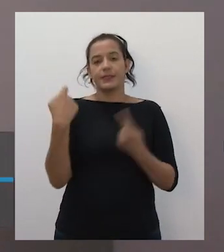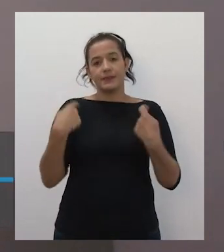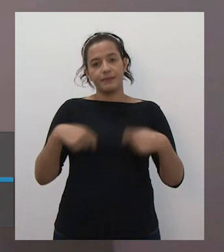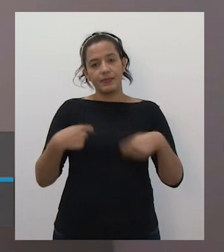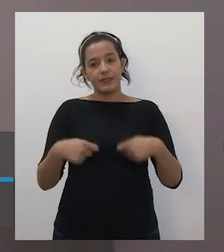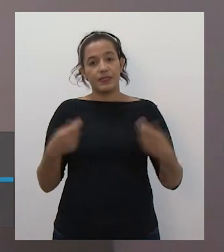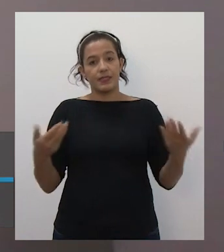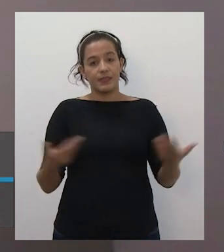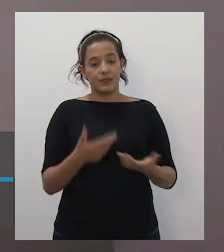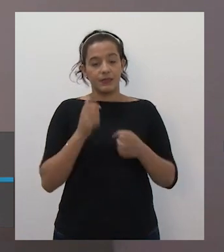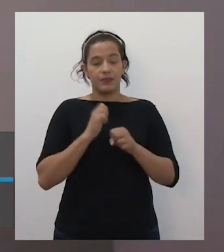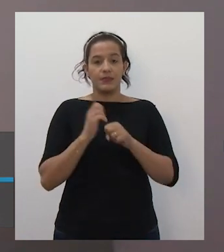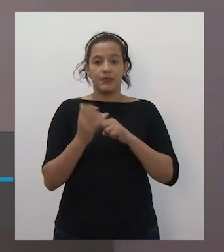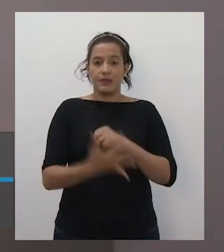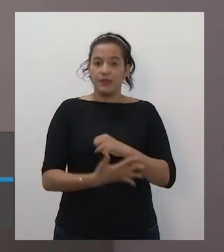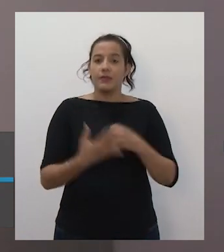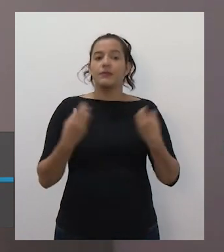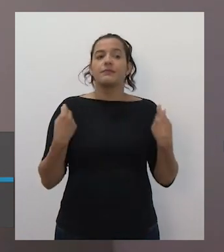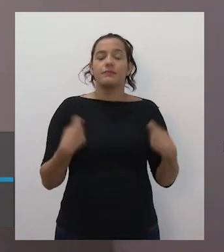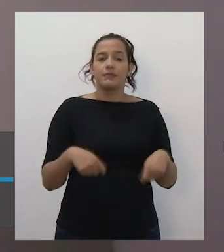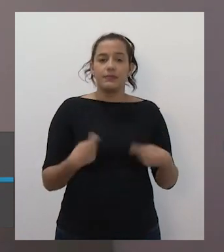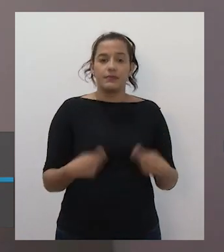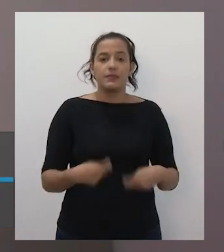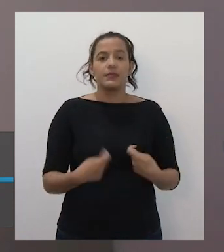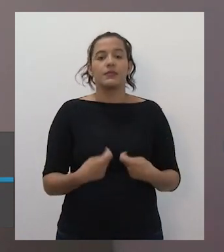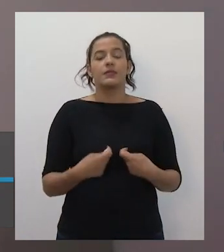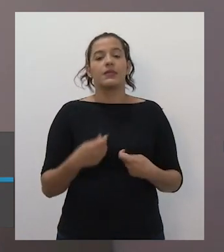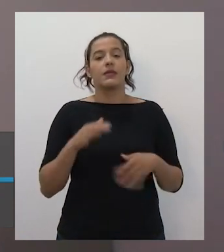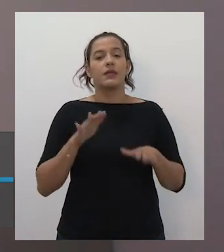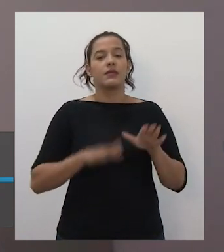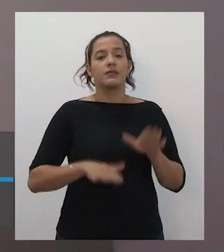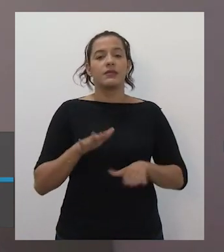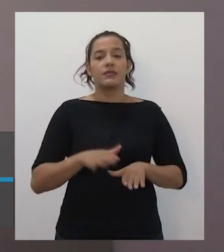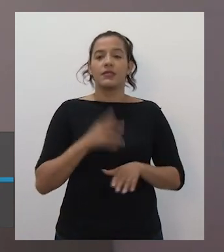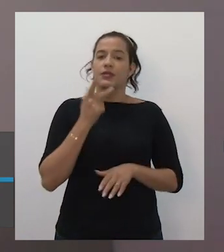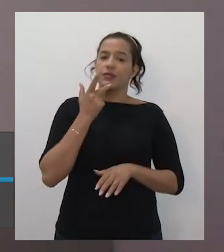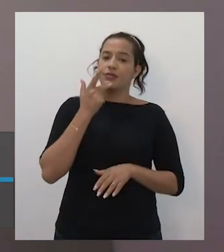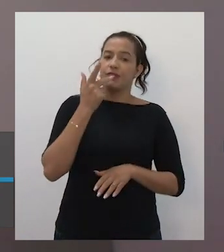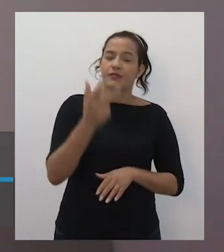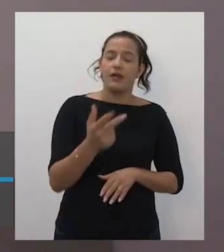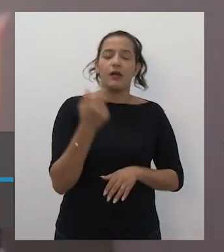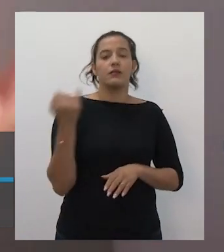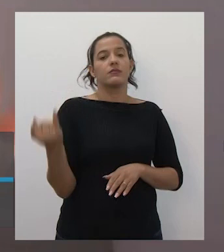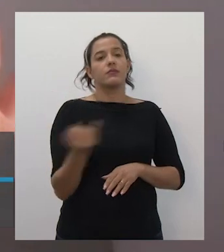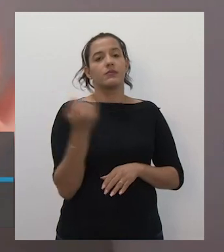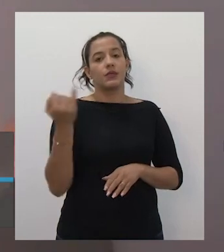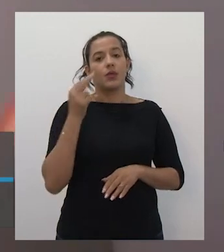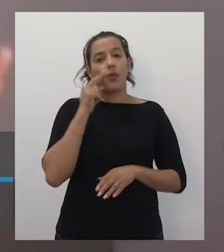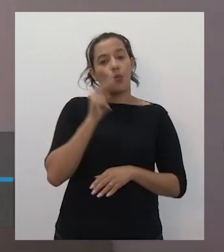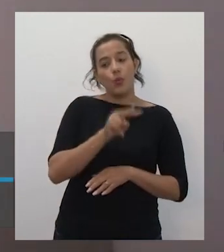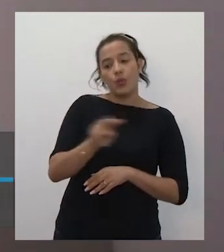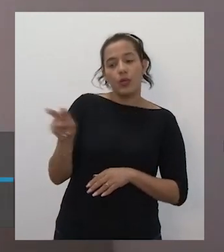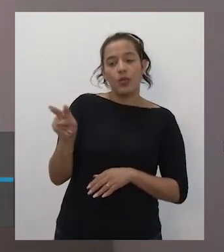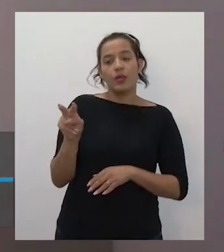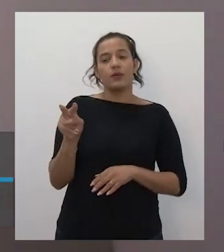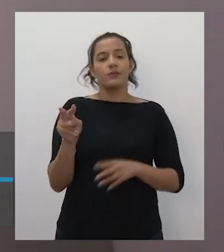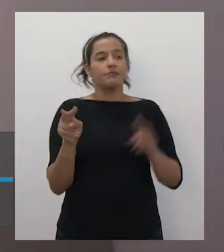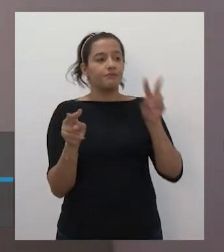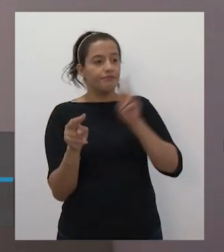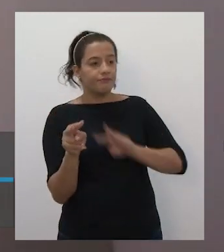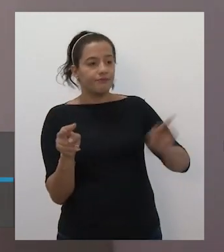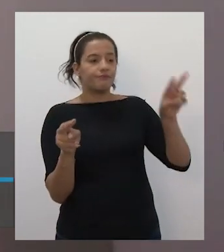de pandemia como a gente fala tanto tempo, né, da importância de olhar para o cognitivo e